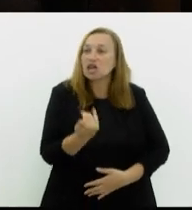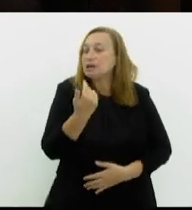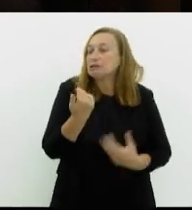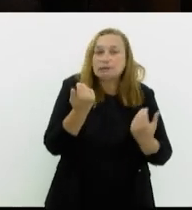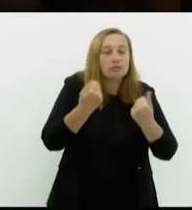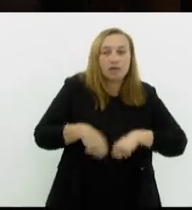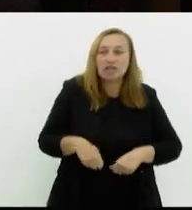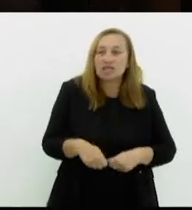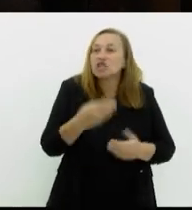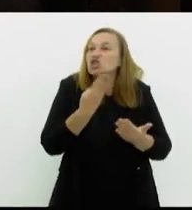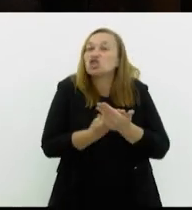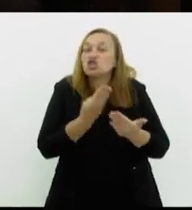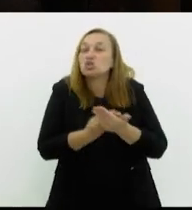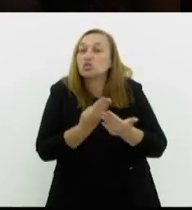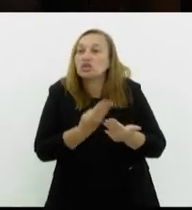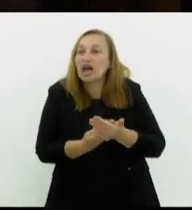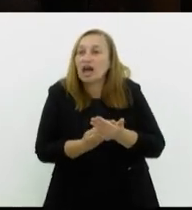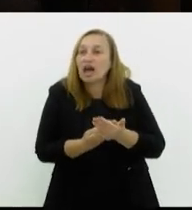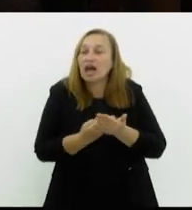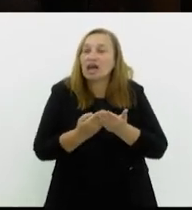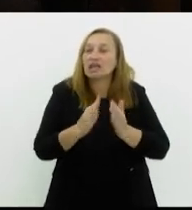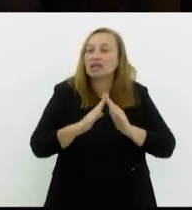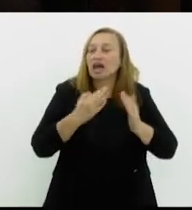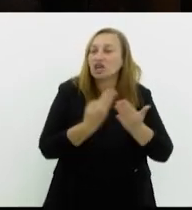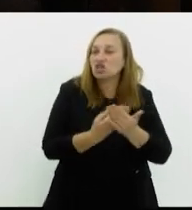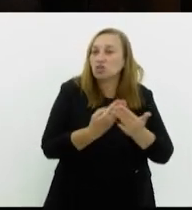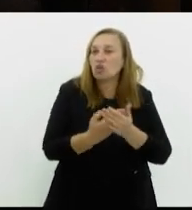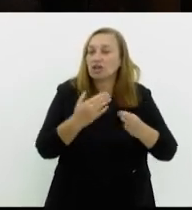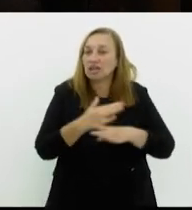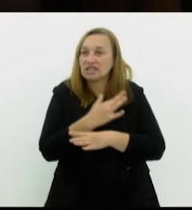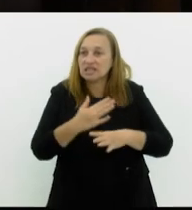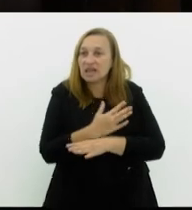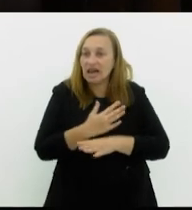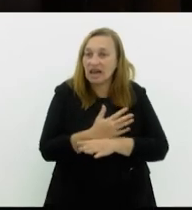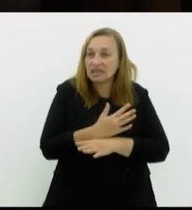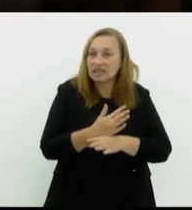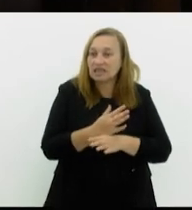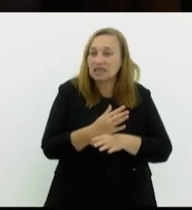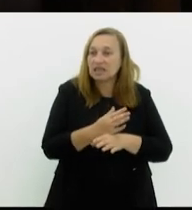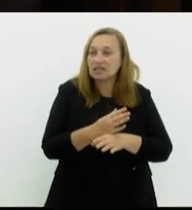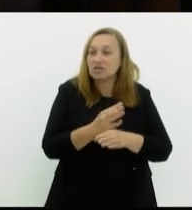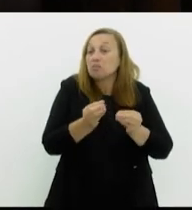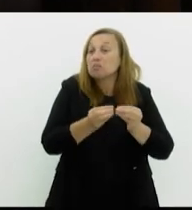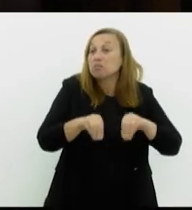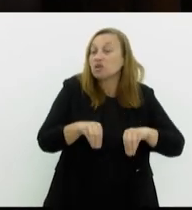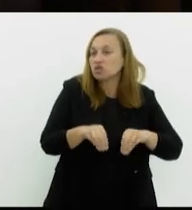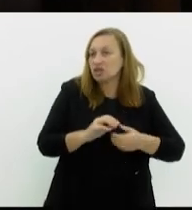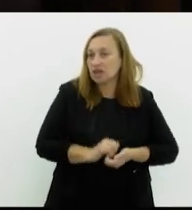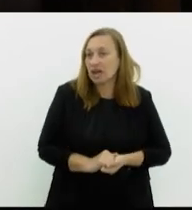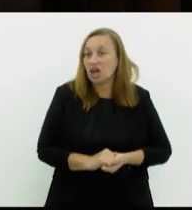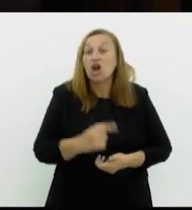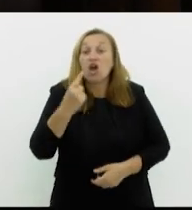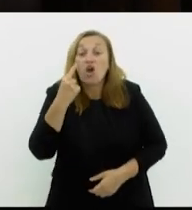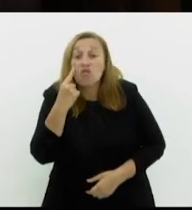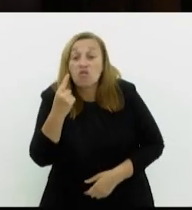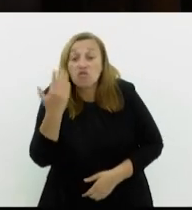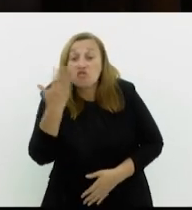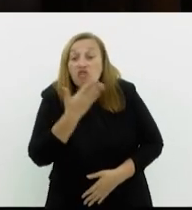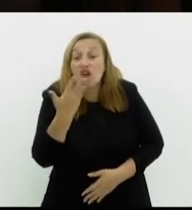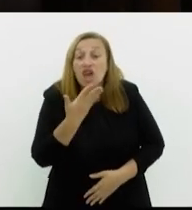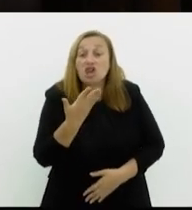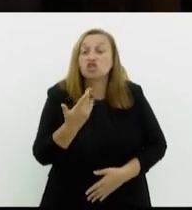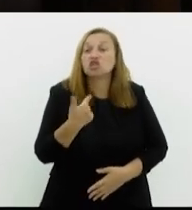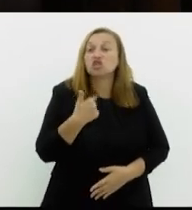precisam estudar nas escolas da cidade, que estão caindo aos pedaços, muitas delas. Eu vejo crianças